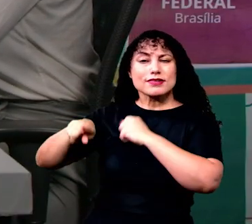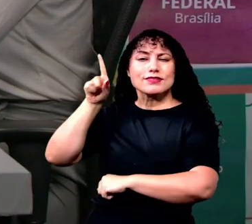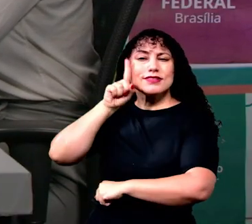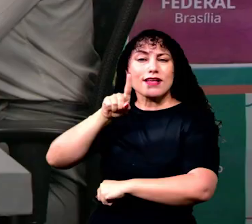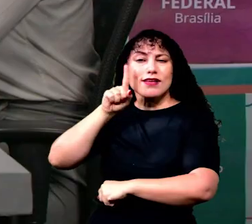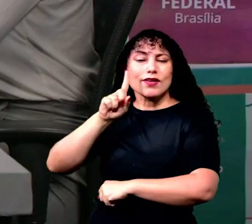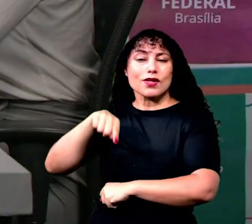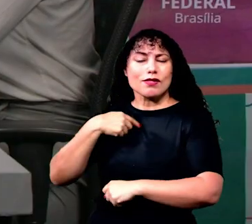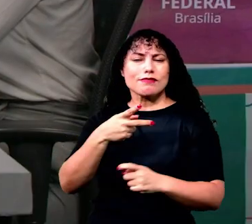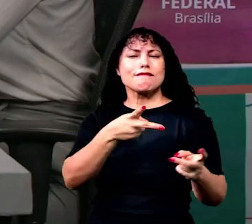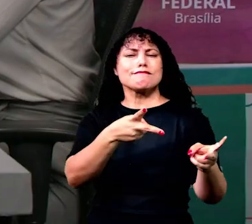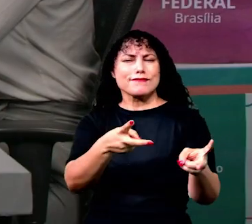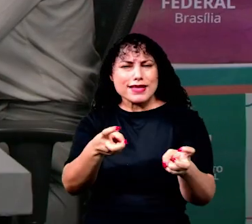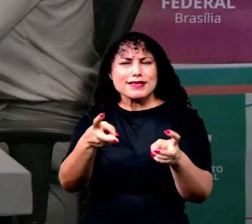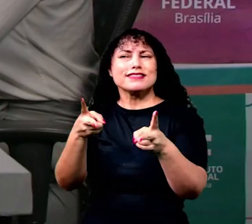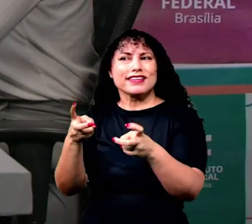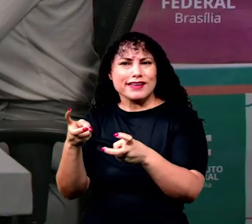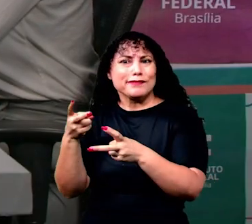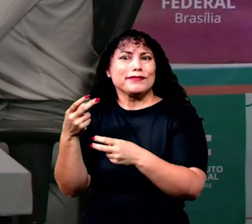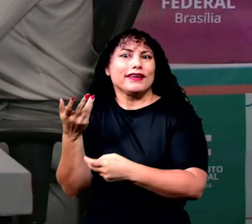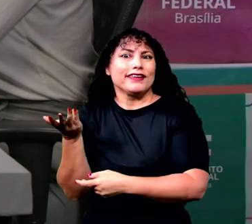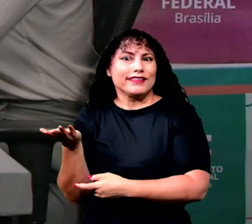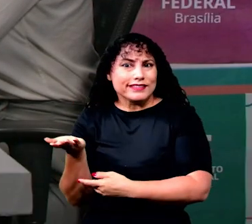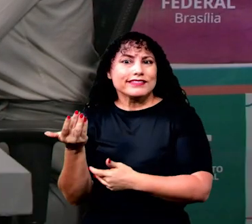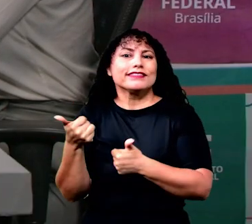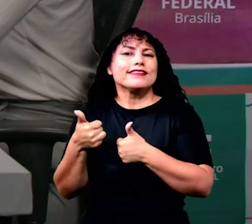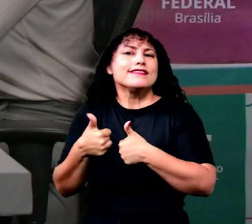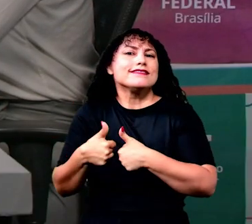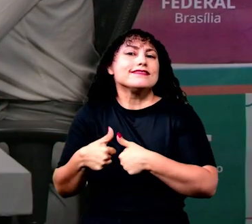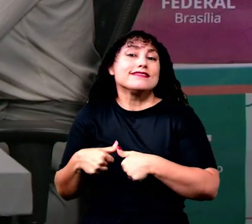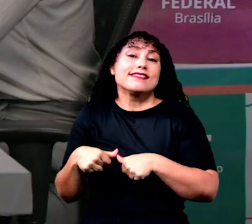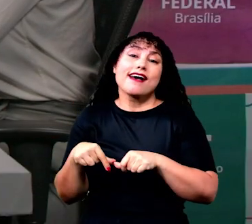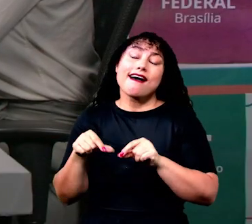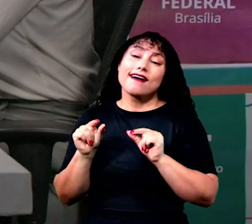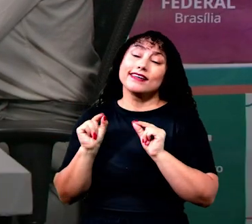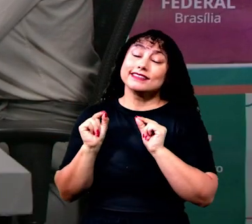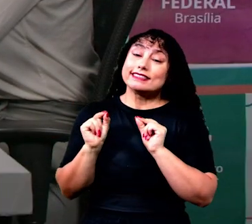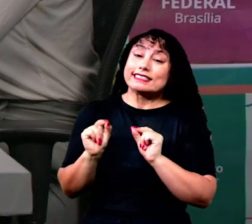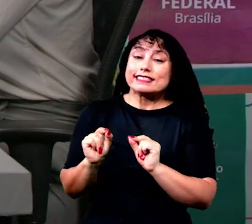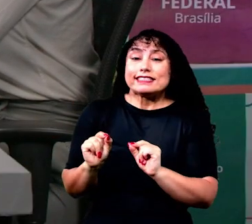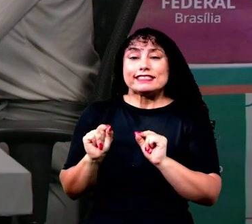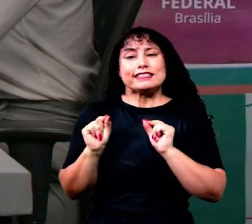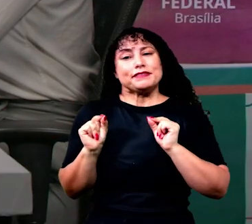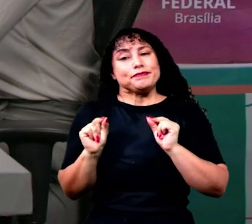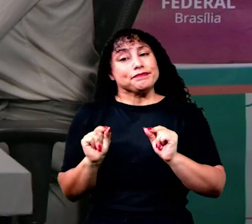dos Estados Unidos, que a gente está vendo que está